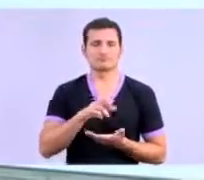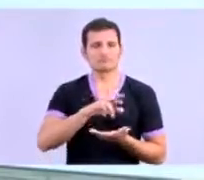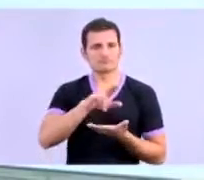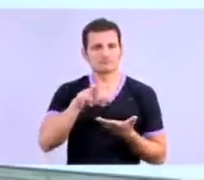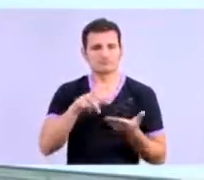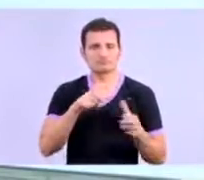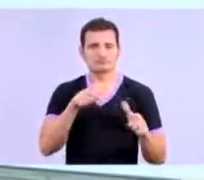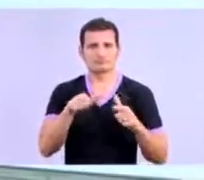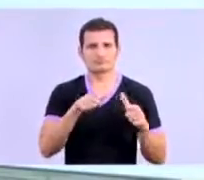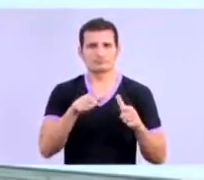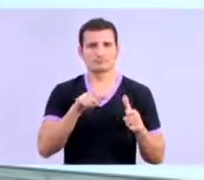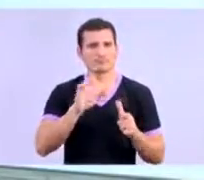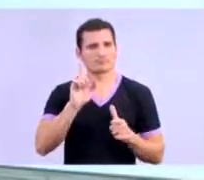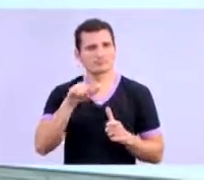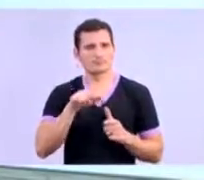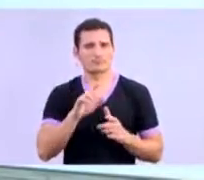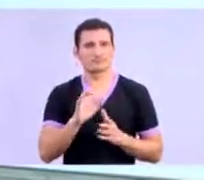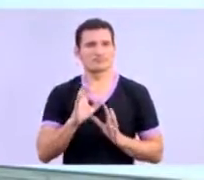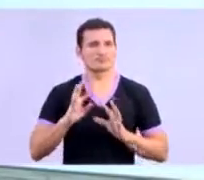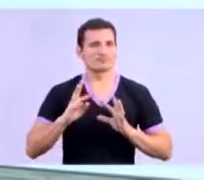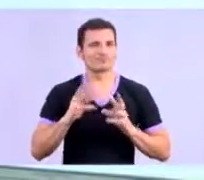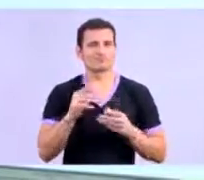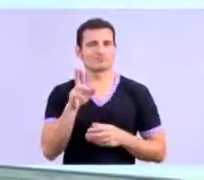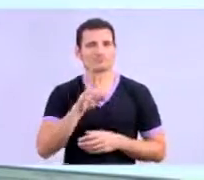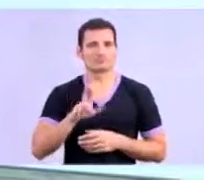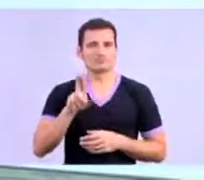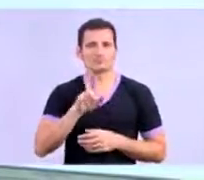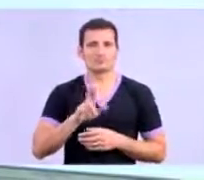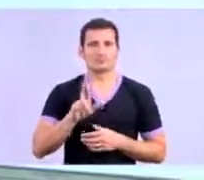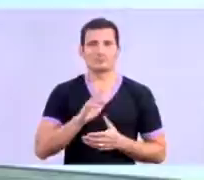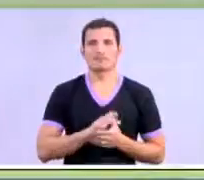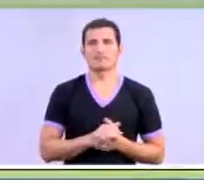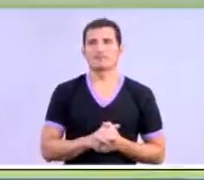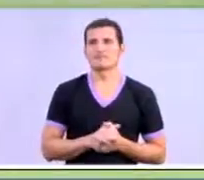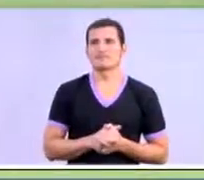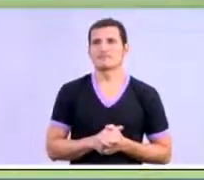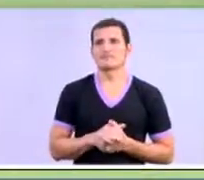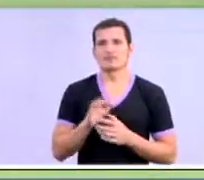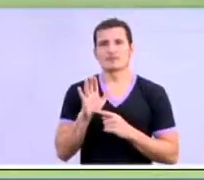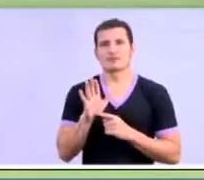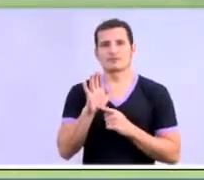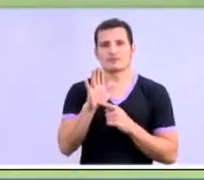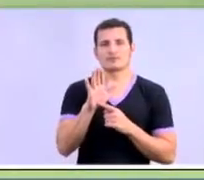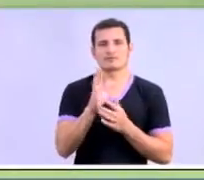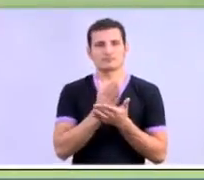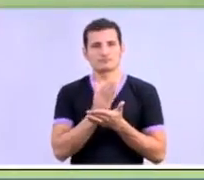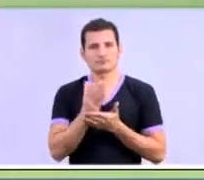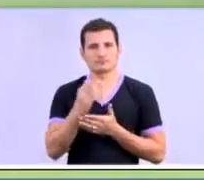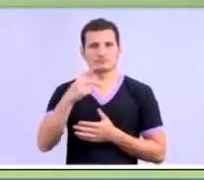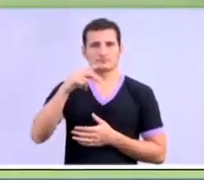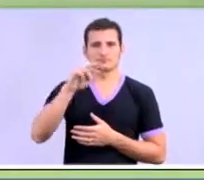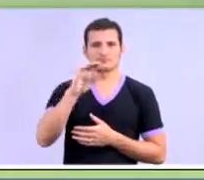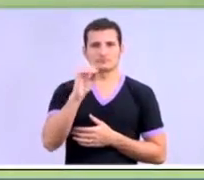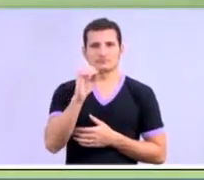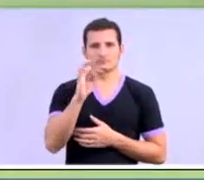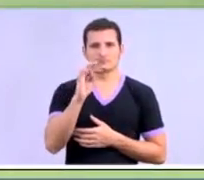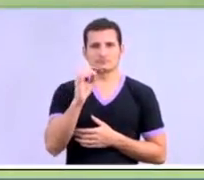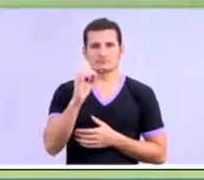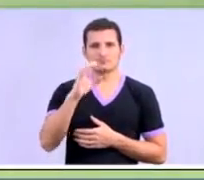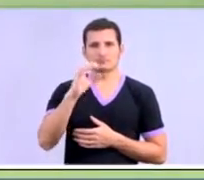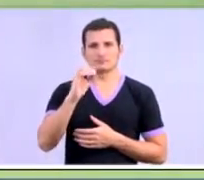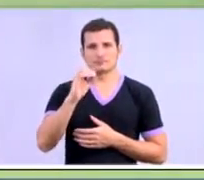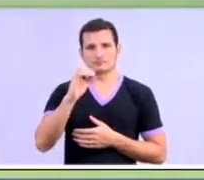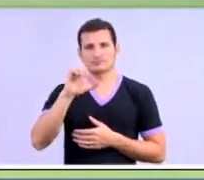usa, tudo que está aqui no nosso dia a dia. E vamos apresentar alguns protocolos. Nós temos, por exemplo, o mais